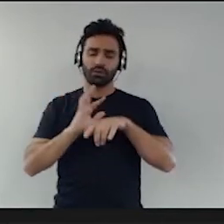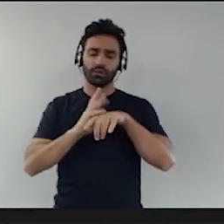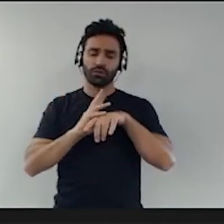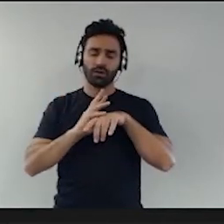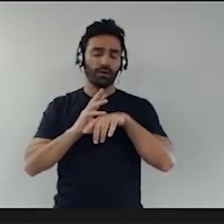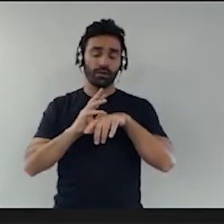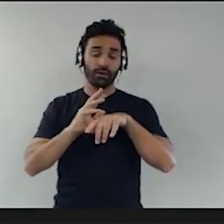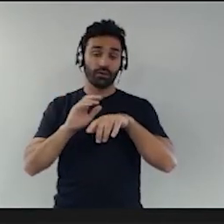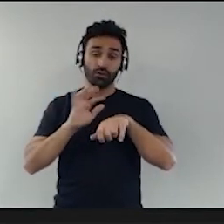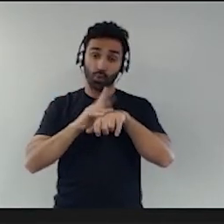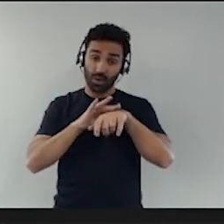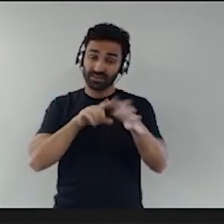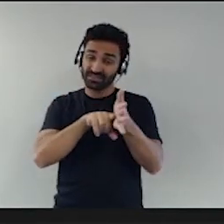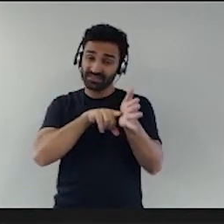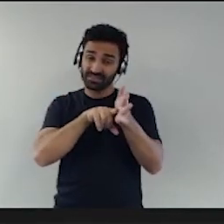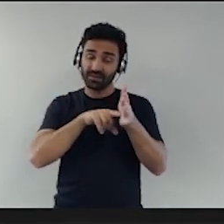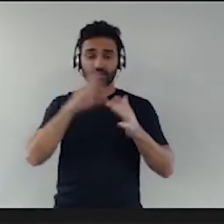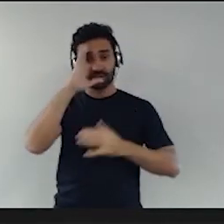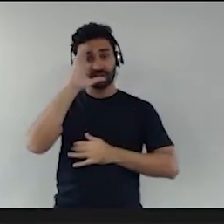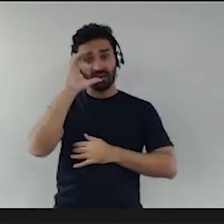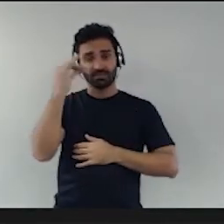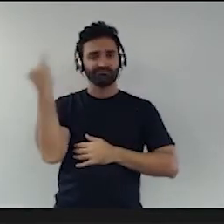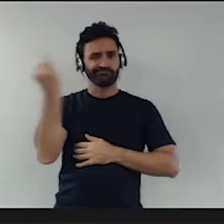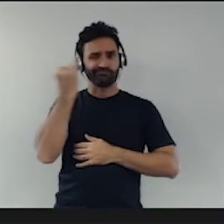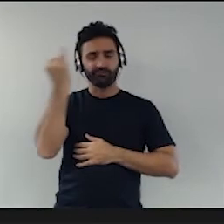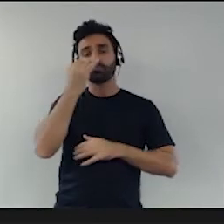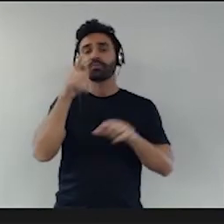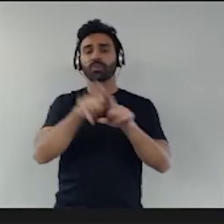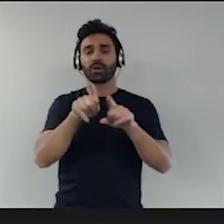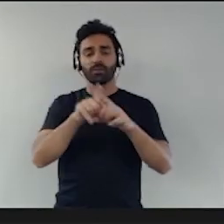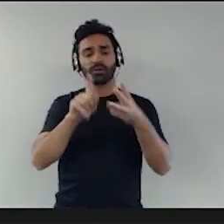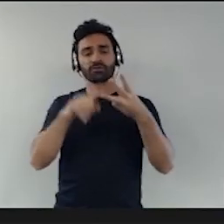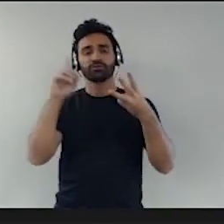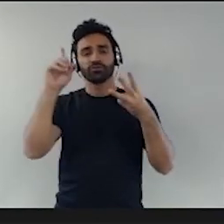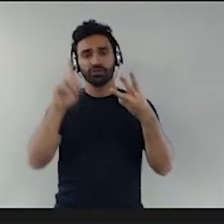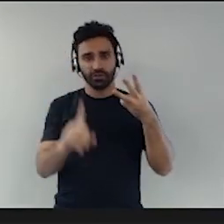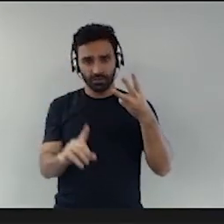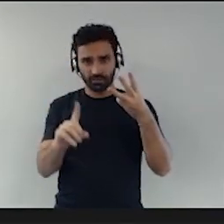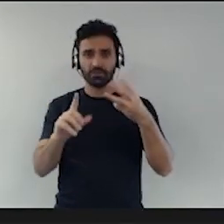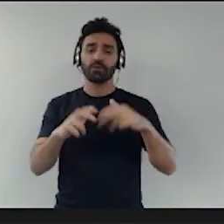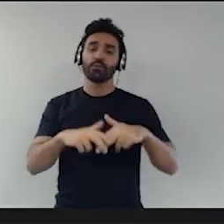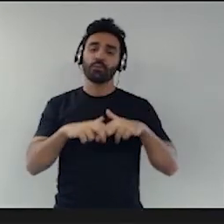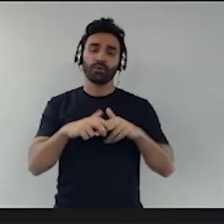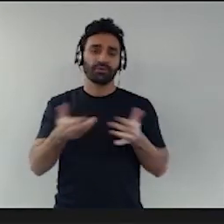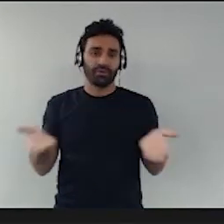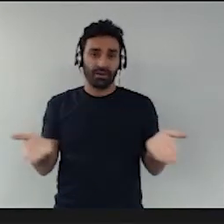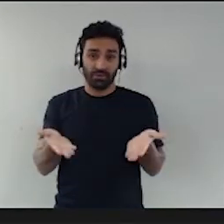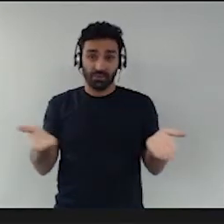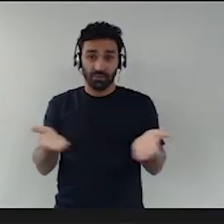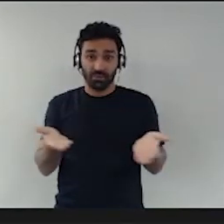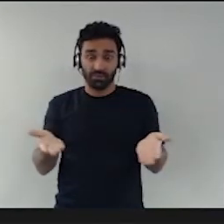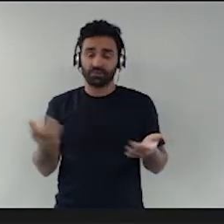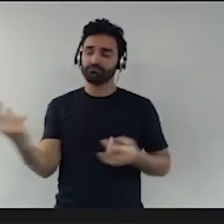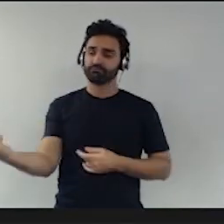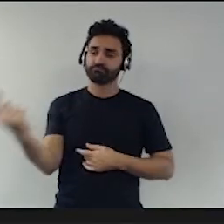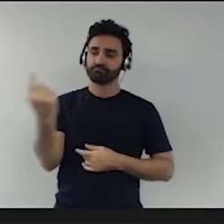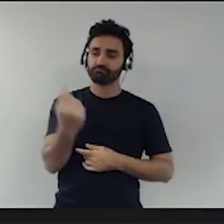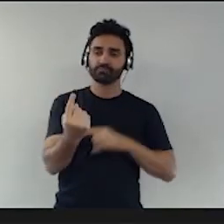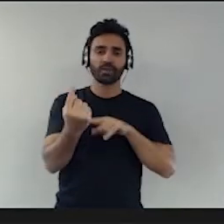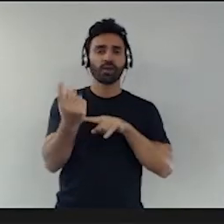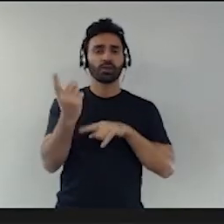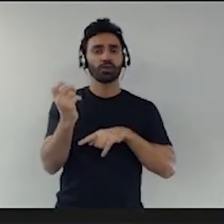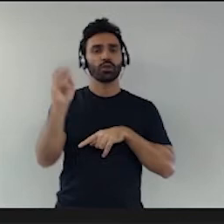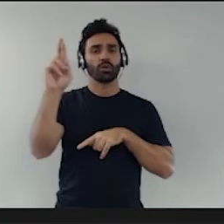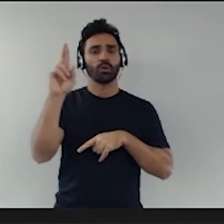importância da ciência de dados e a importância do direito. E é por isso que agora nós vamos receber o